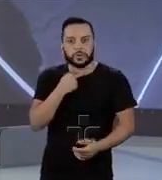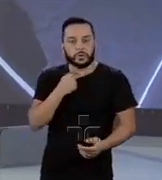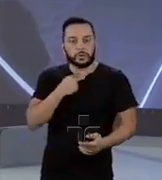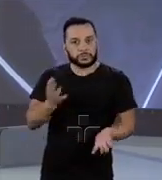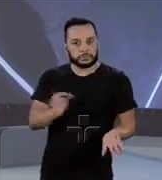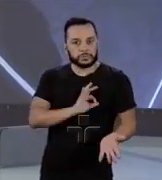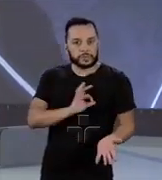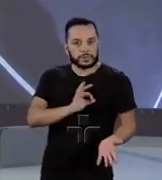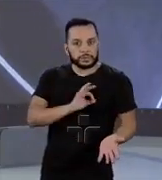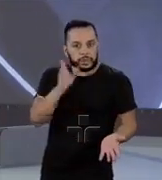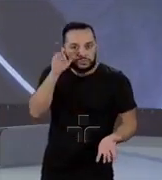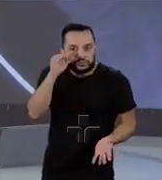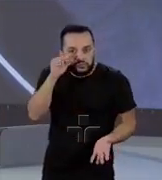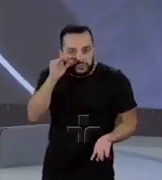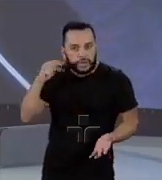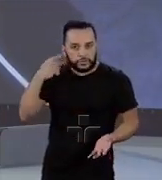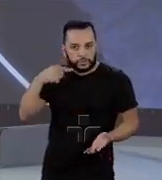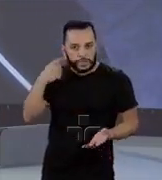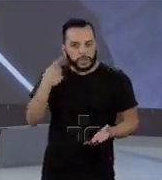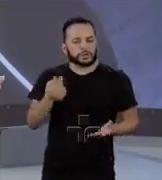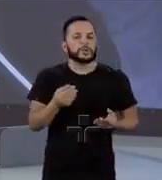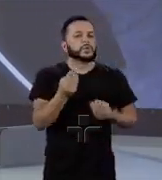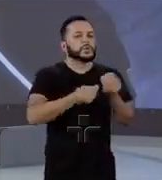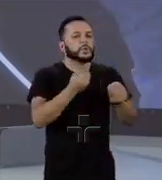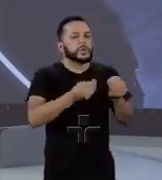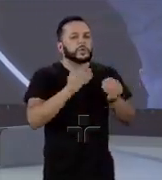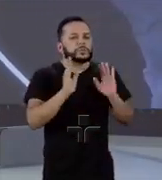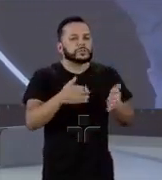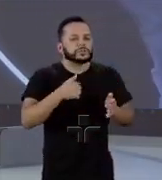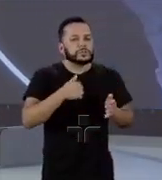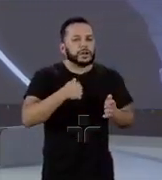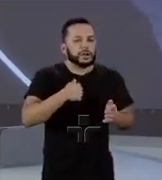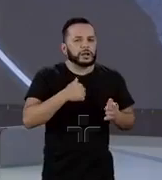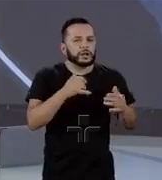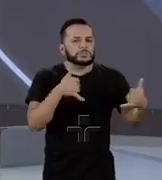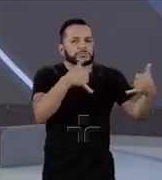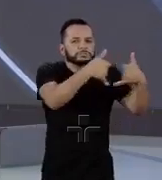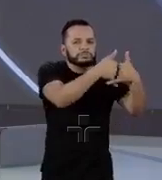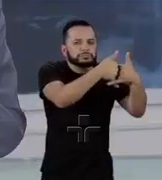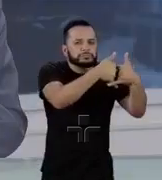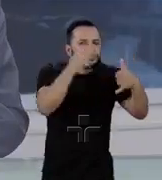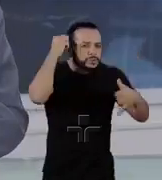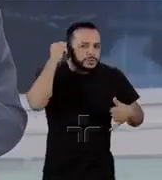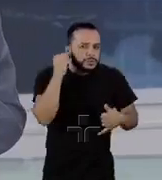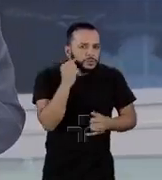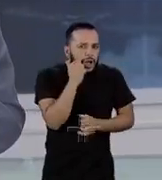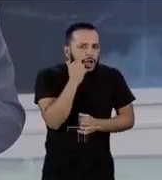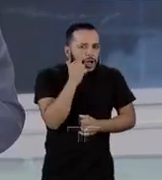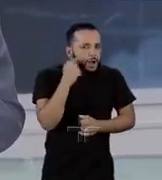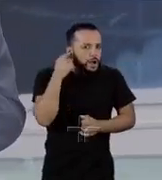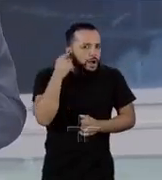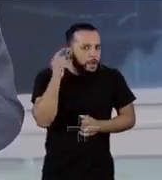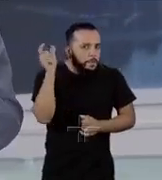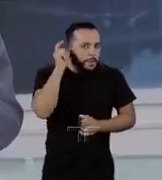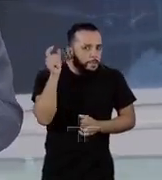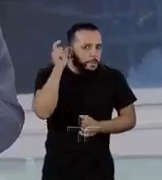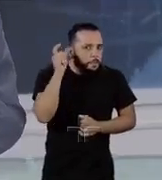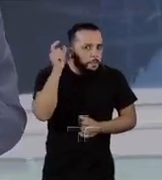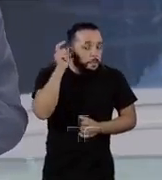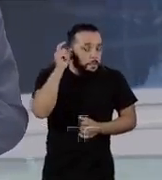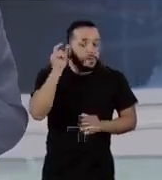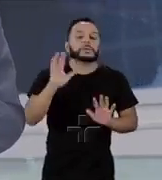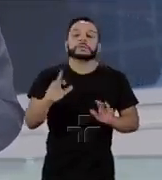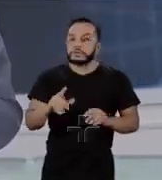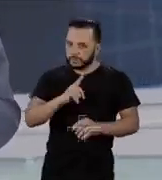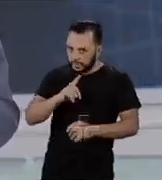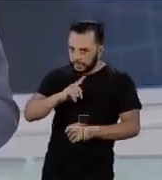relação dessa destruição dessas gravações com as chamadas prerrogativas dos advogados? O que eu vi ali foram gravações, mais